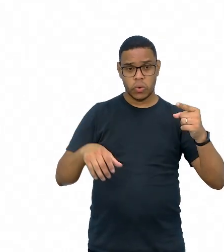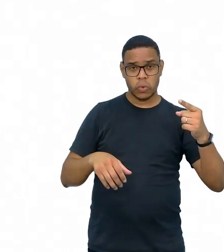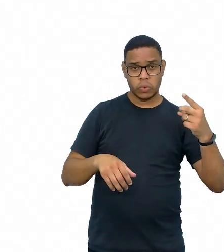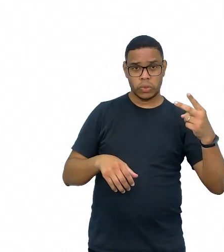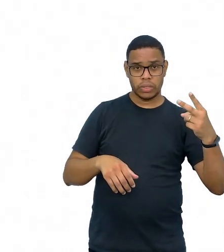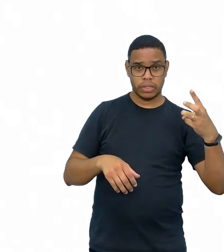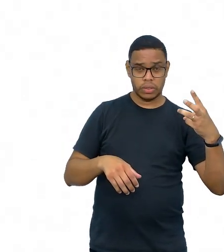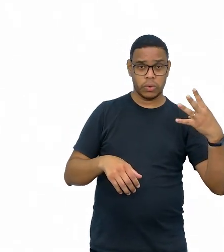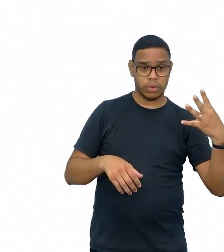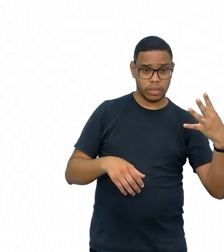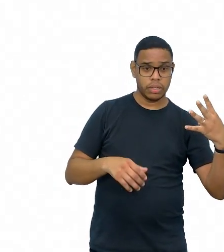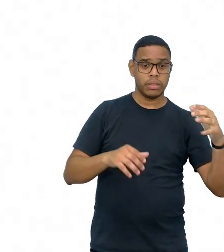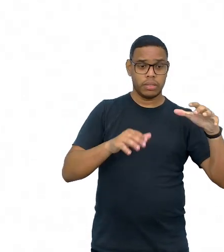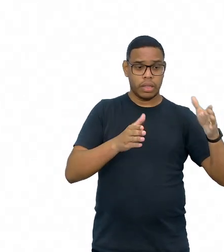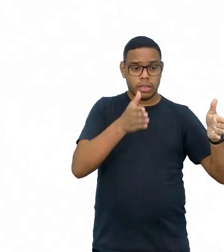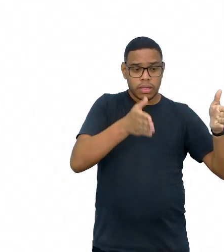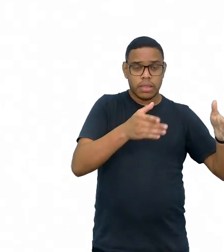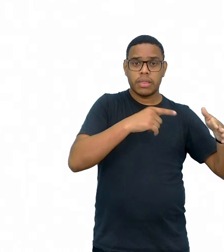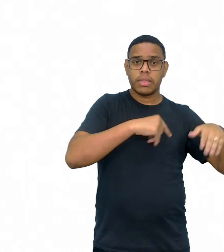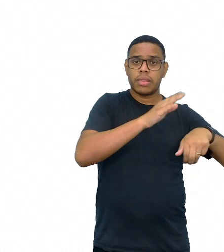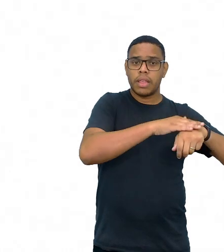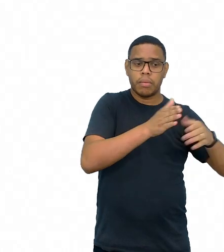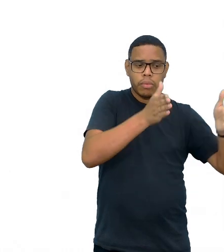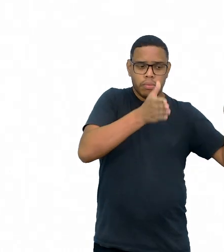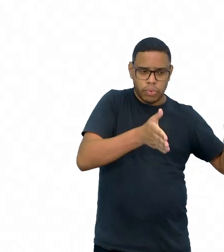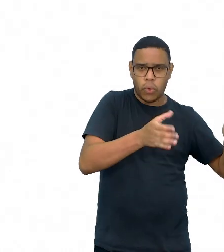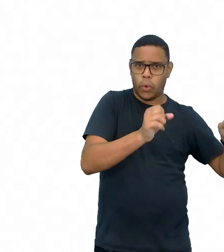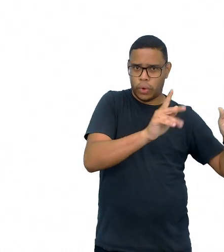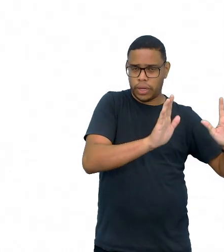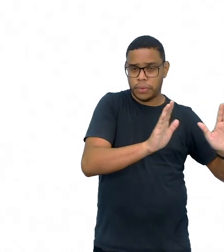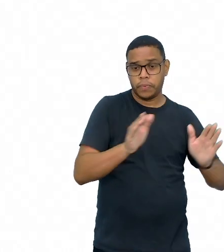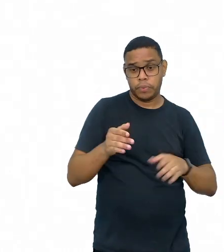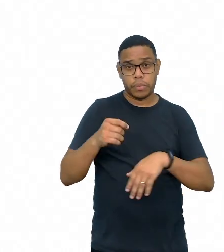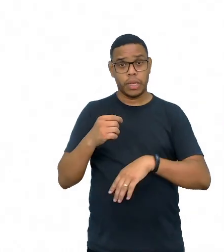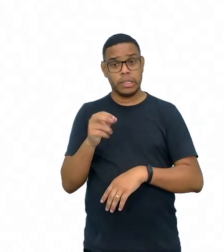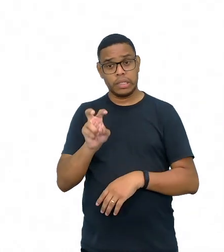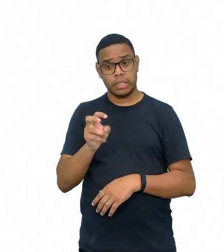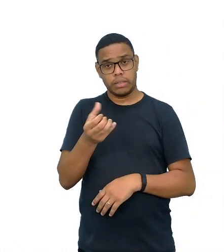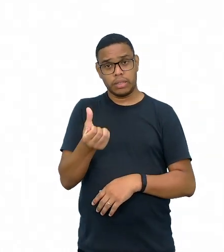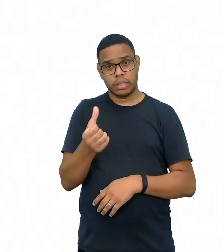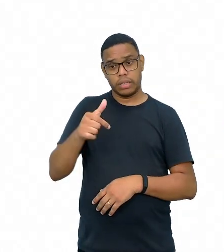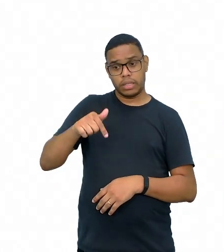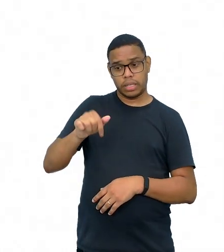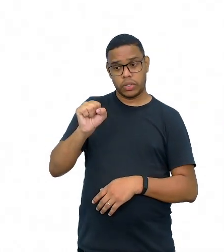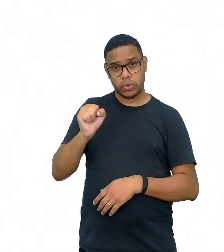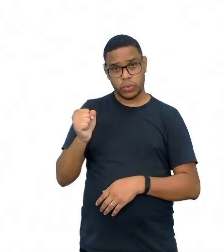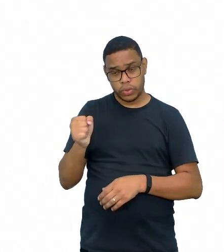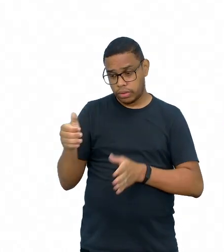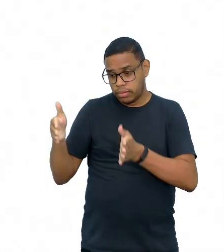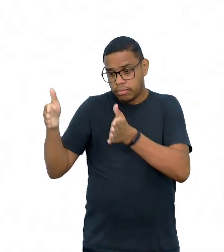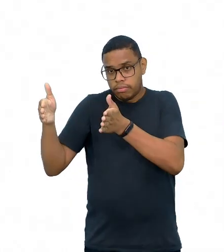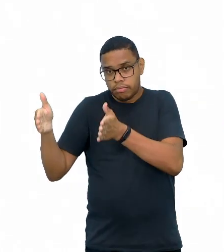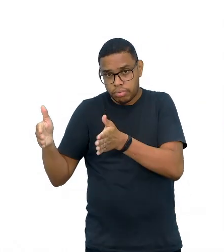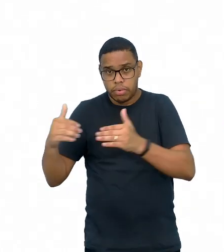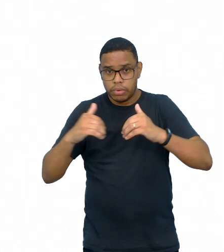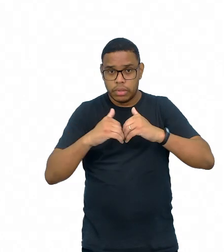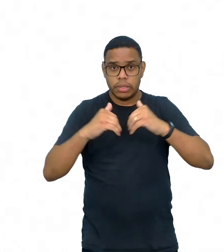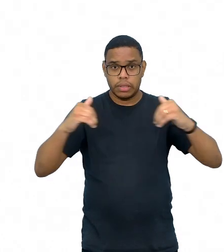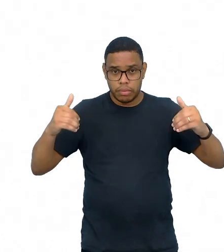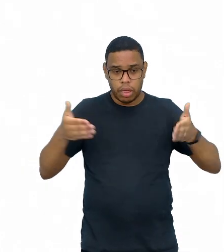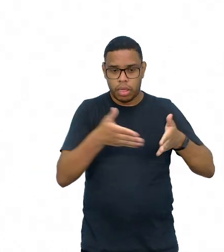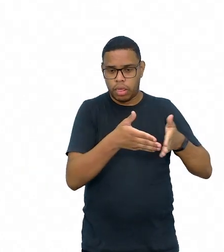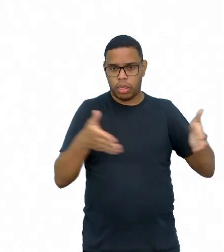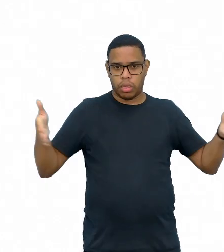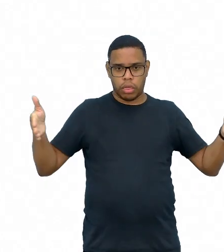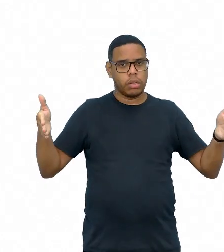4, e trabalhem durante um período, e depois, aula 5 e 6 e 7 e 8, e trabalhem durante um outro período, tá bom?